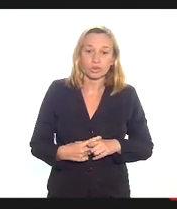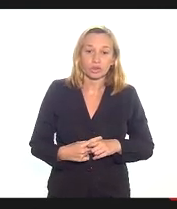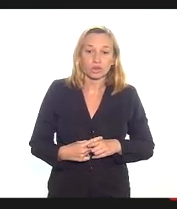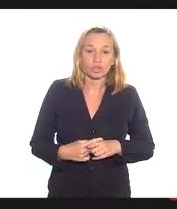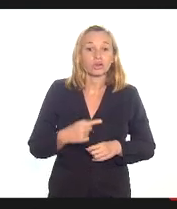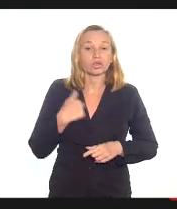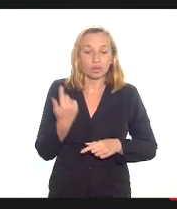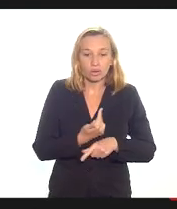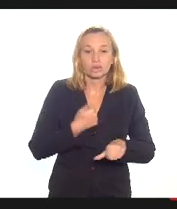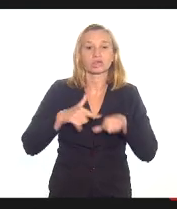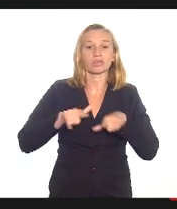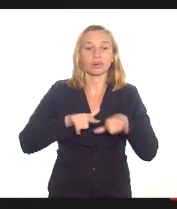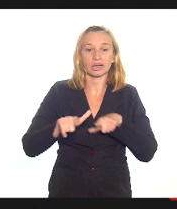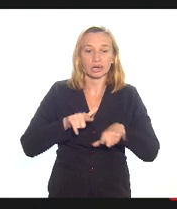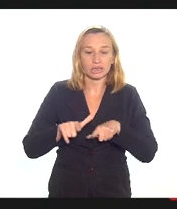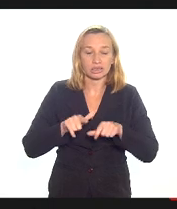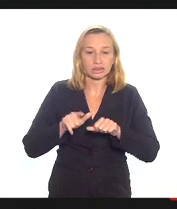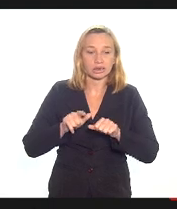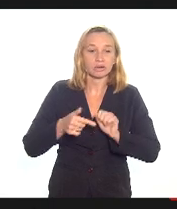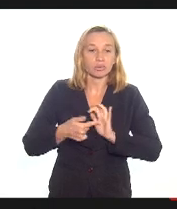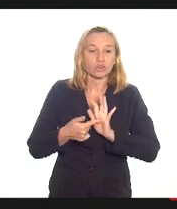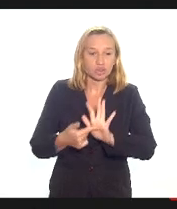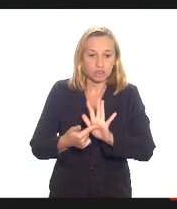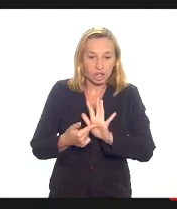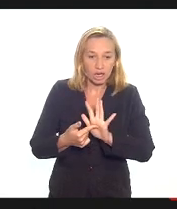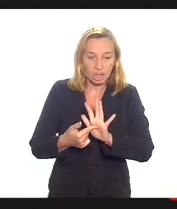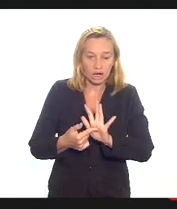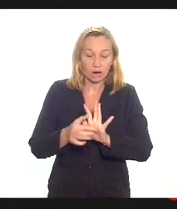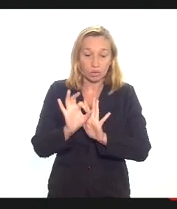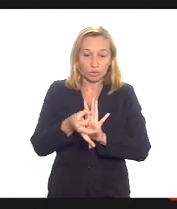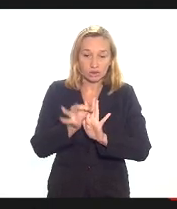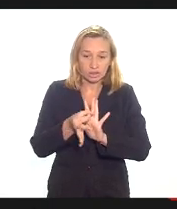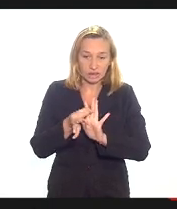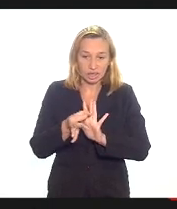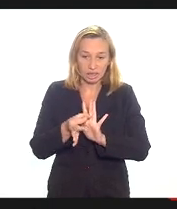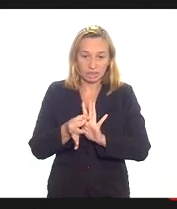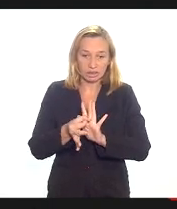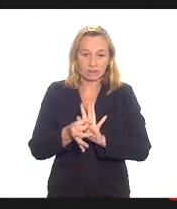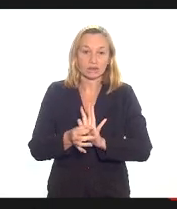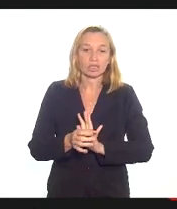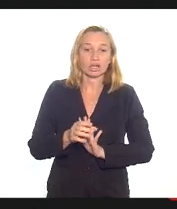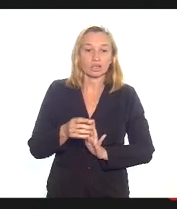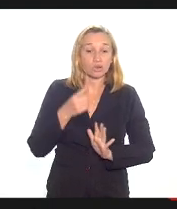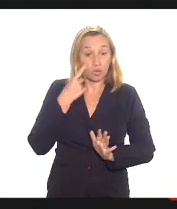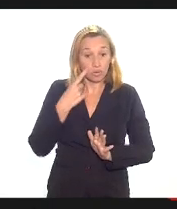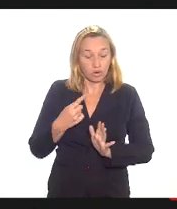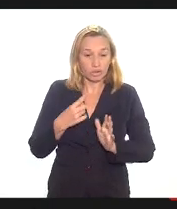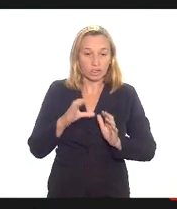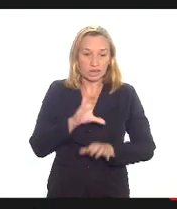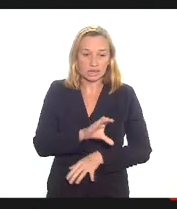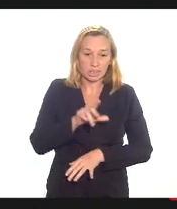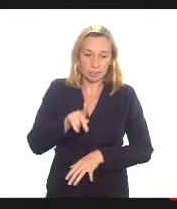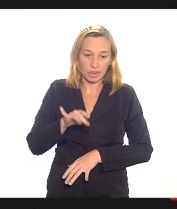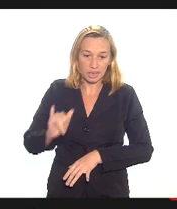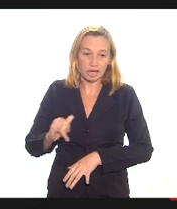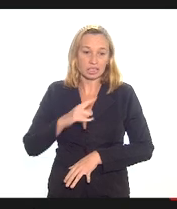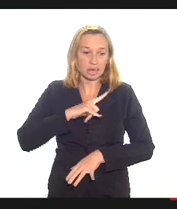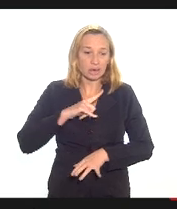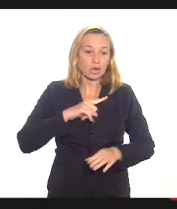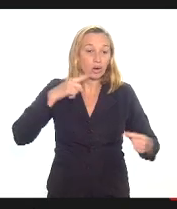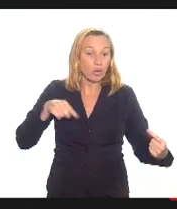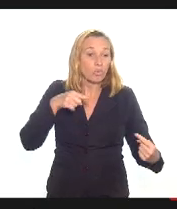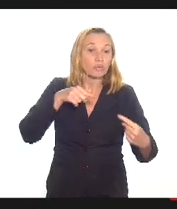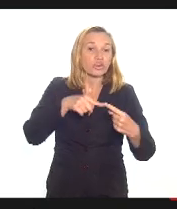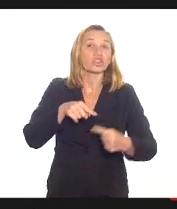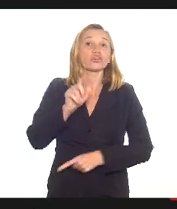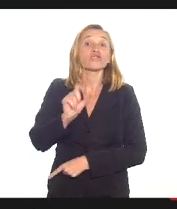estamos trabalhando é pela transparência, né? Eu estou entendendo que essa CPI, por exemplo, tem o objetivo